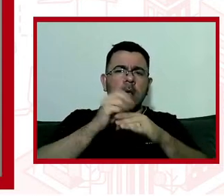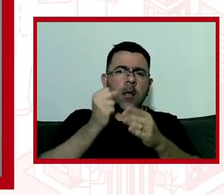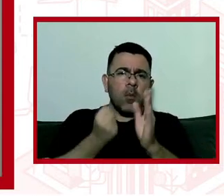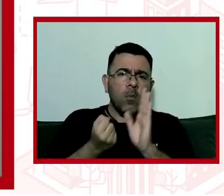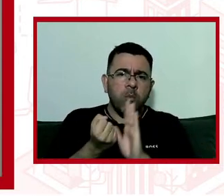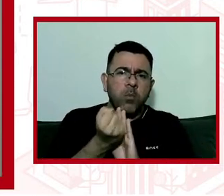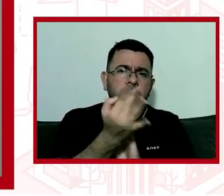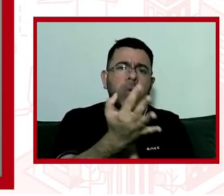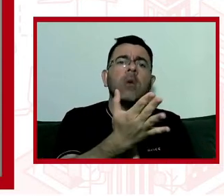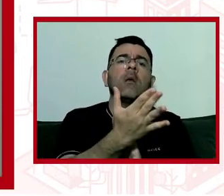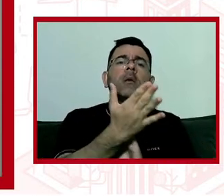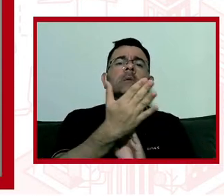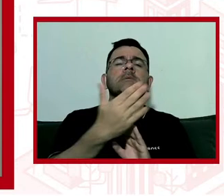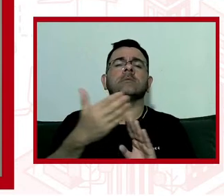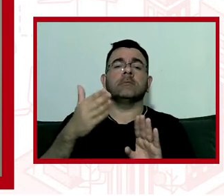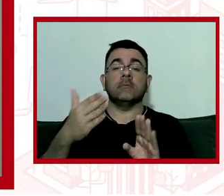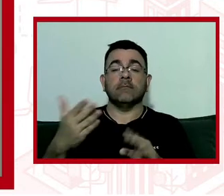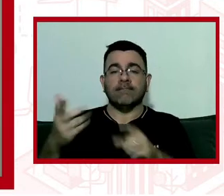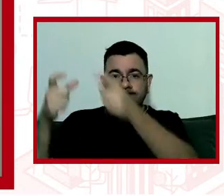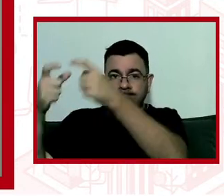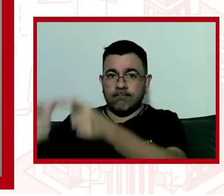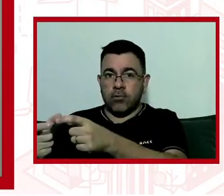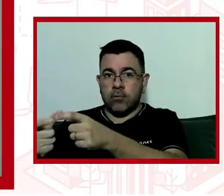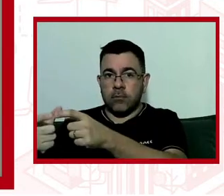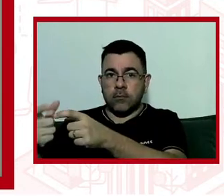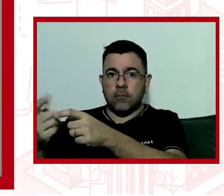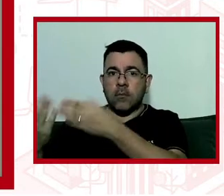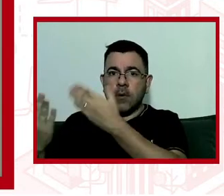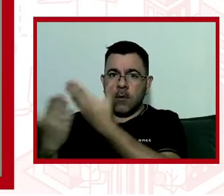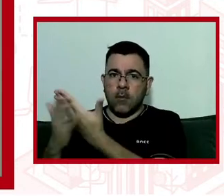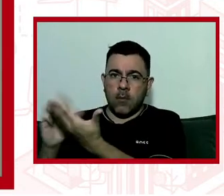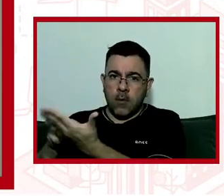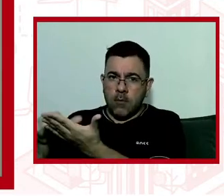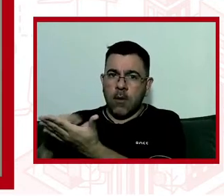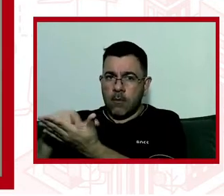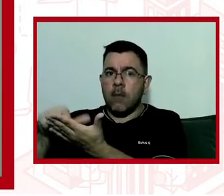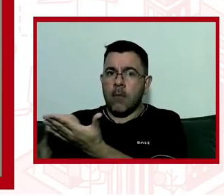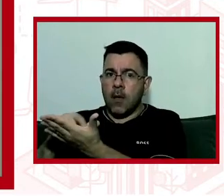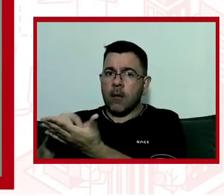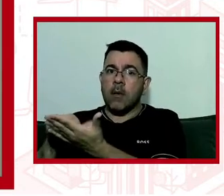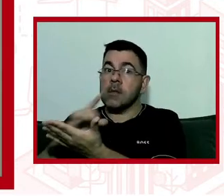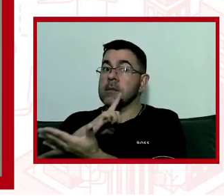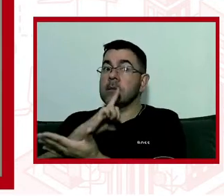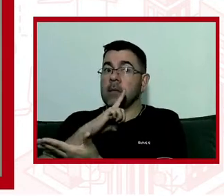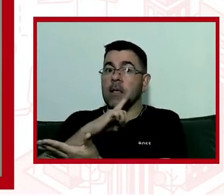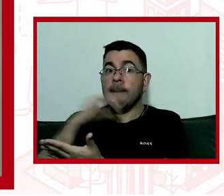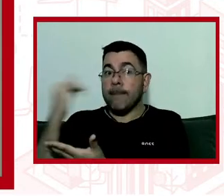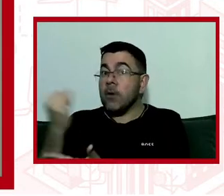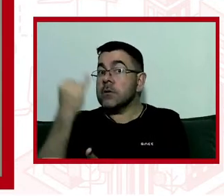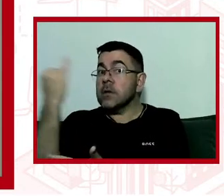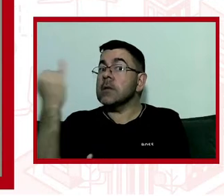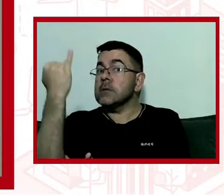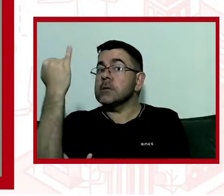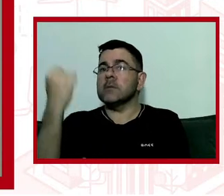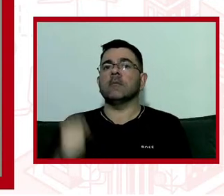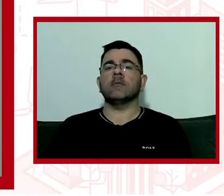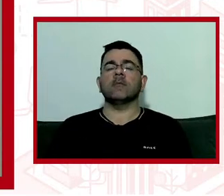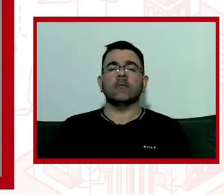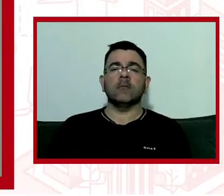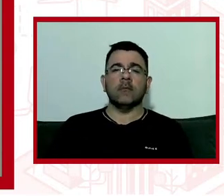mundo tem que ter algum lugar onde a pessoa acesse aquilo de forma física eh porque isso é importante E aí